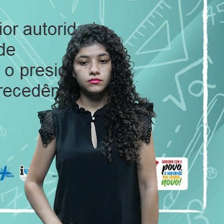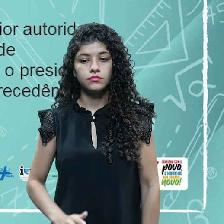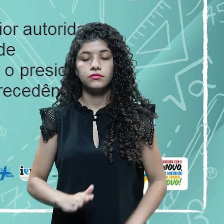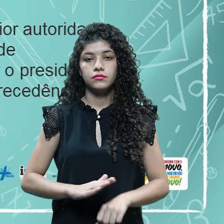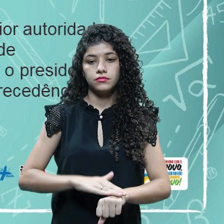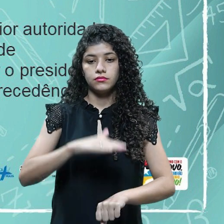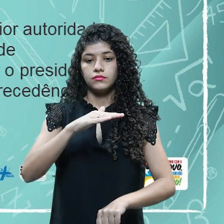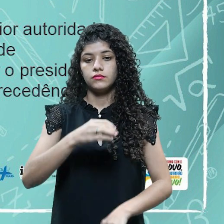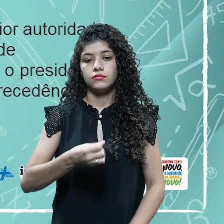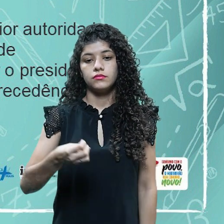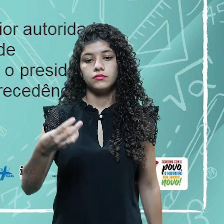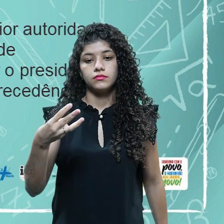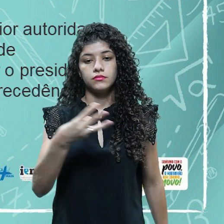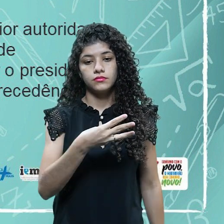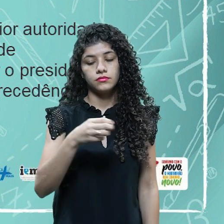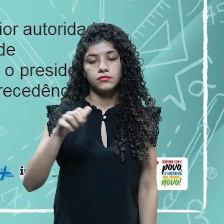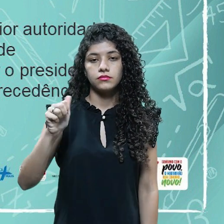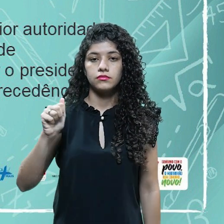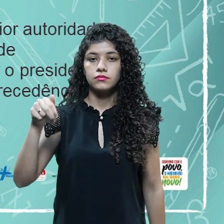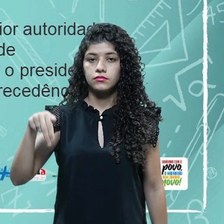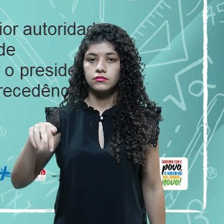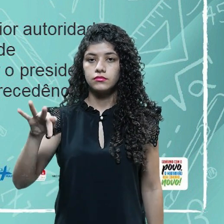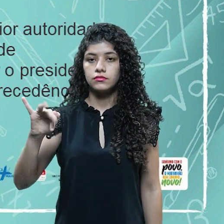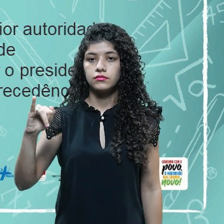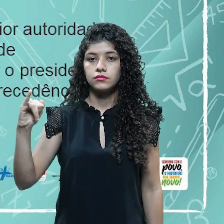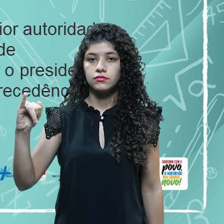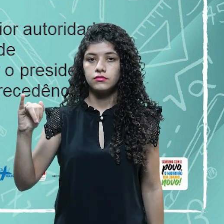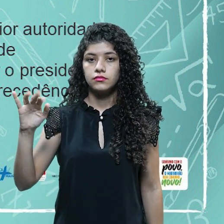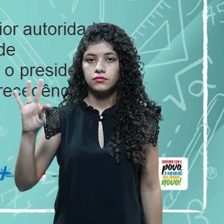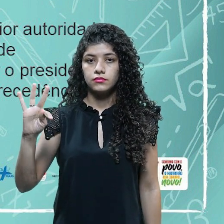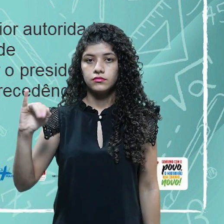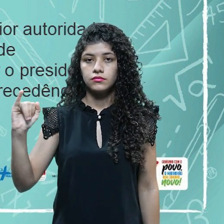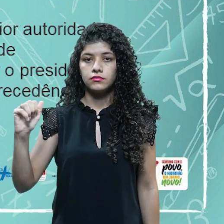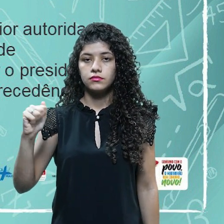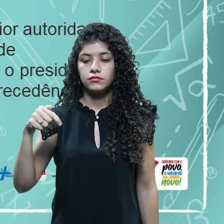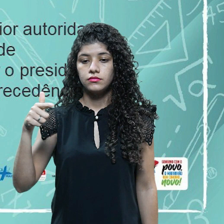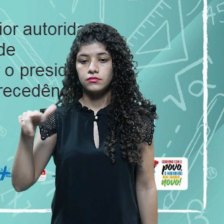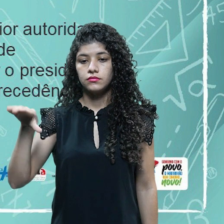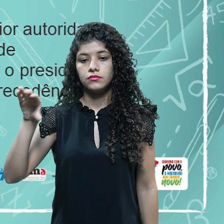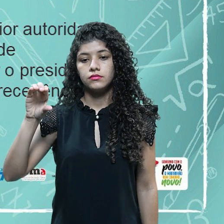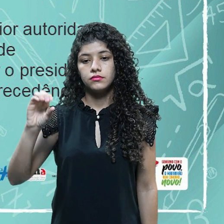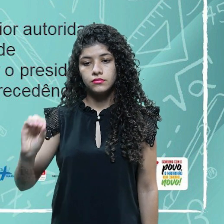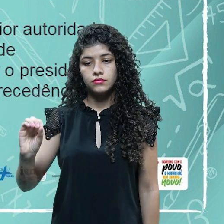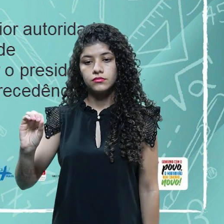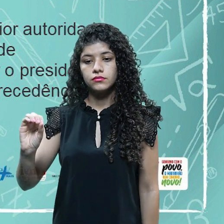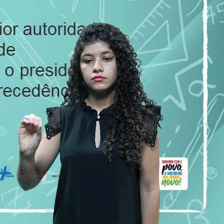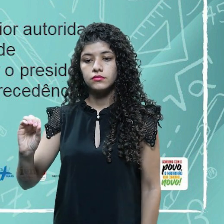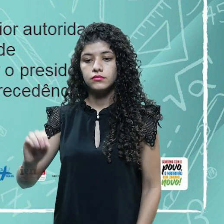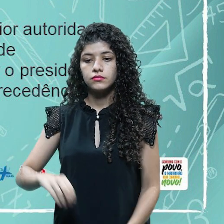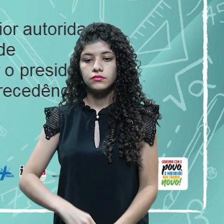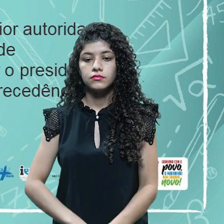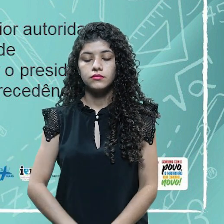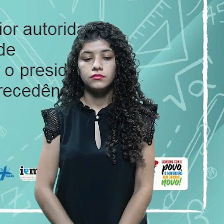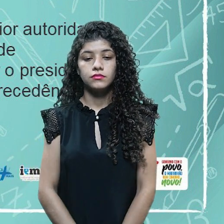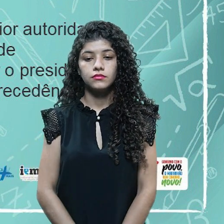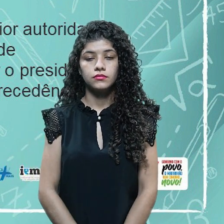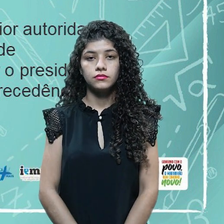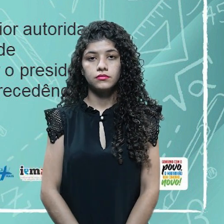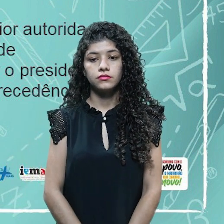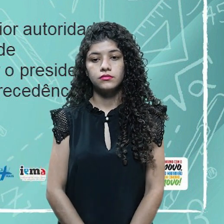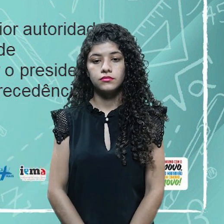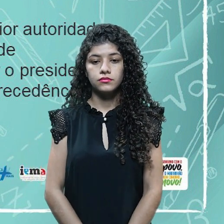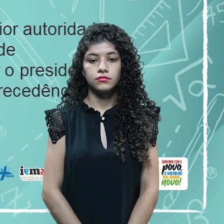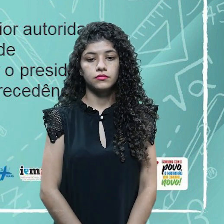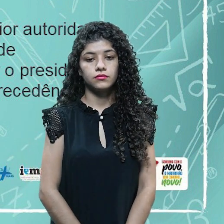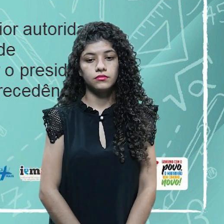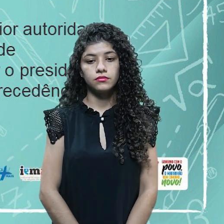que é o anfitrião, quando não for o presidente, né? Pode ser alguém anfitrião, como eu falei para você, né? Da empresa, pode ser a quarta,